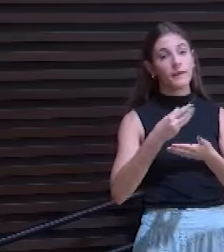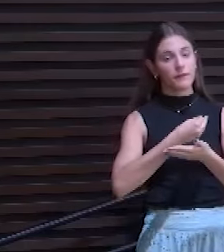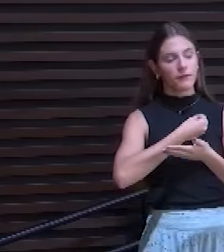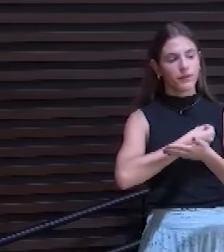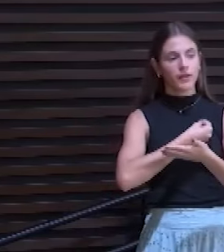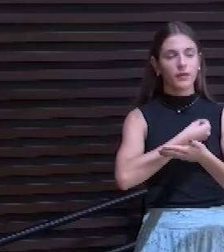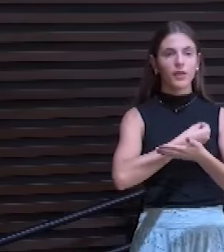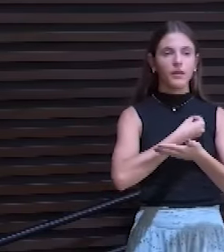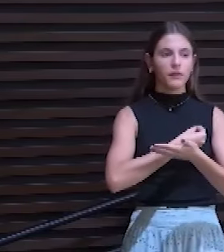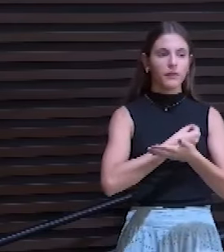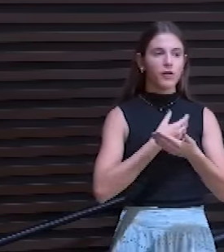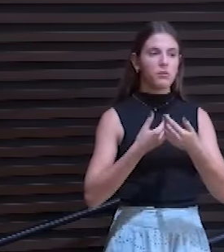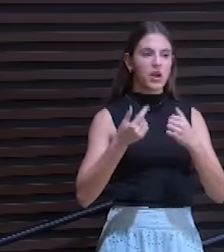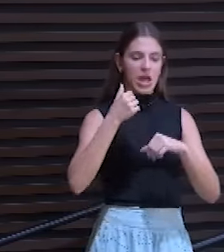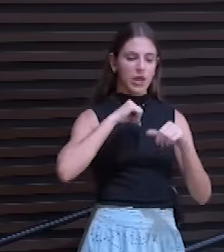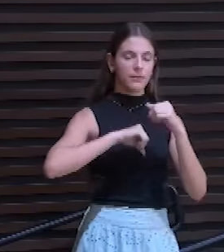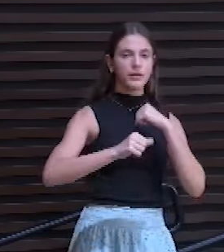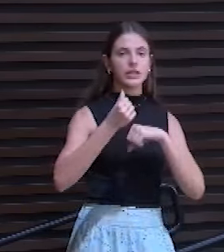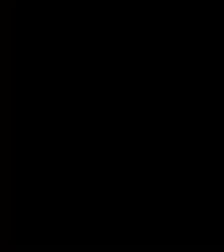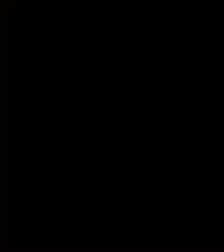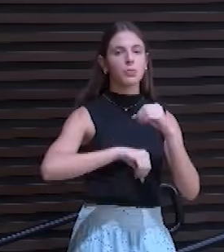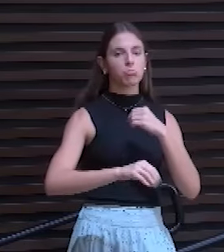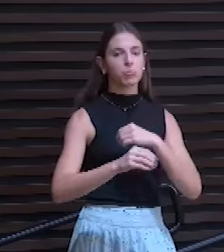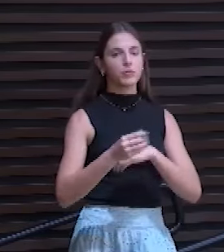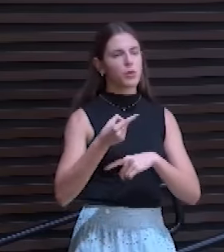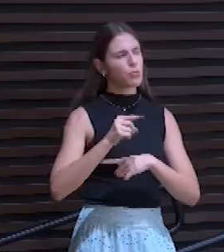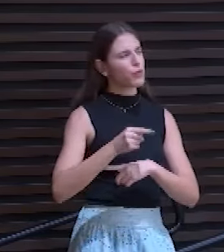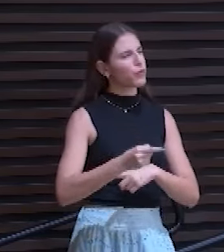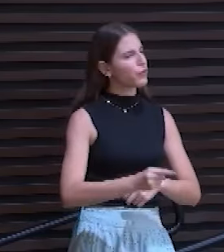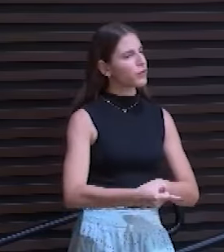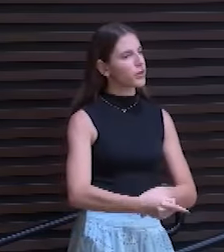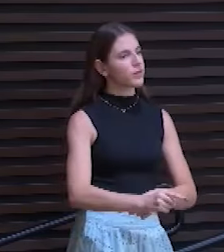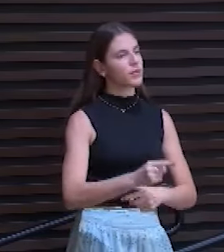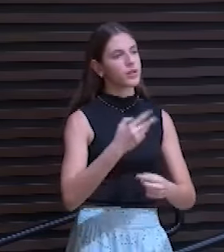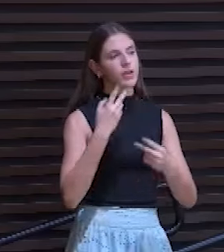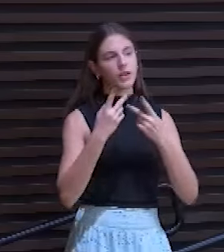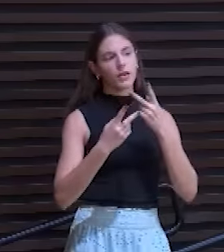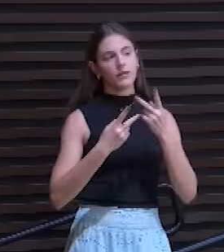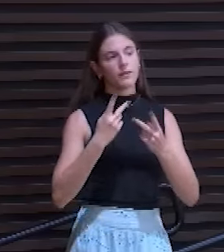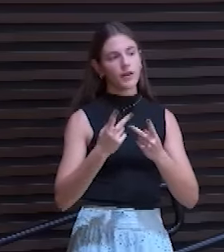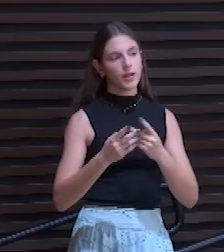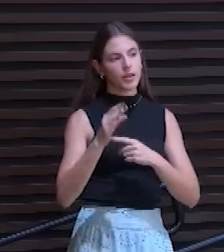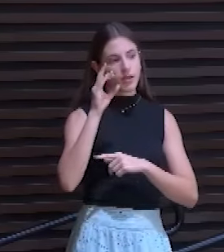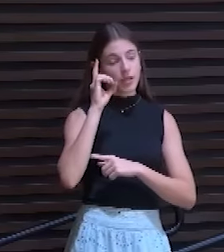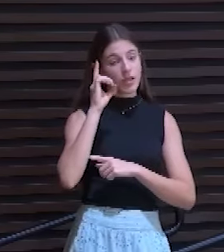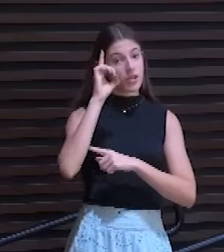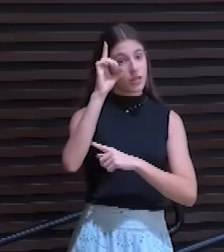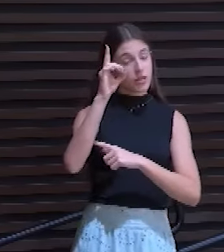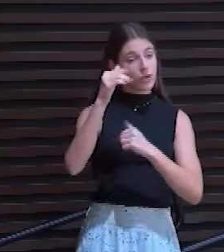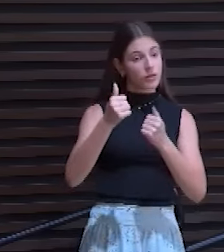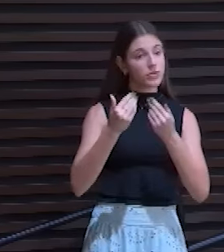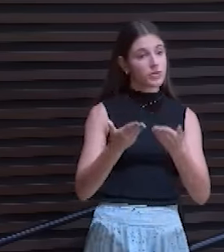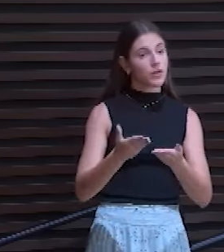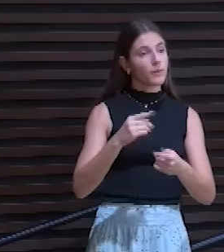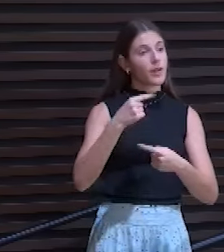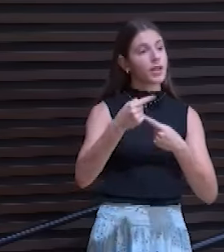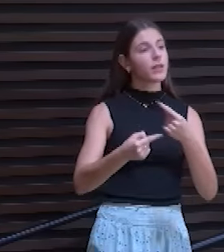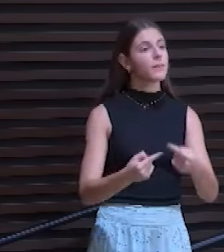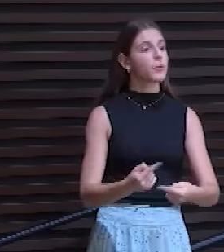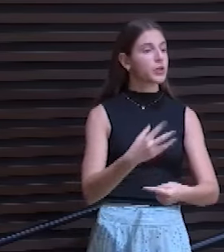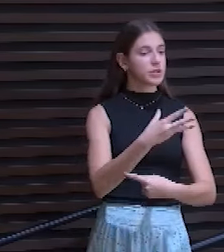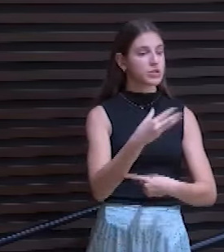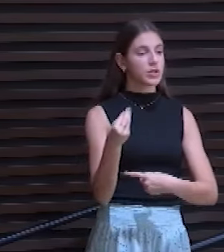nossa comunidade, e ele diz assim: Deus deu para depois tirar?